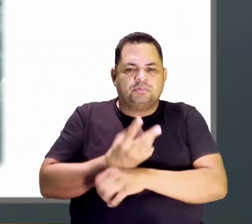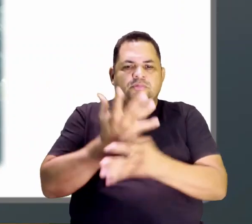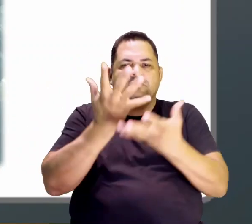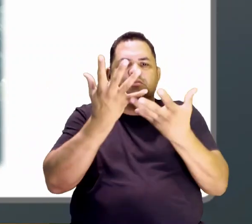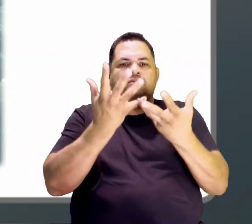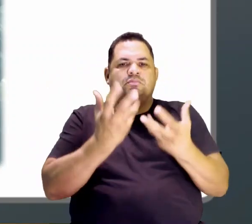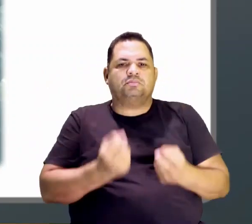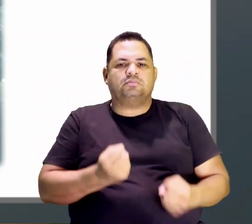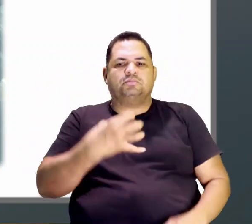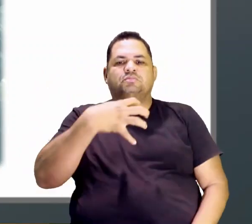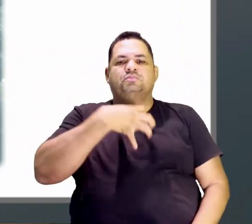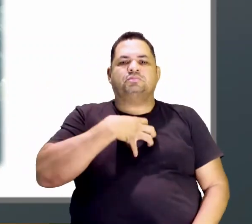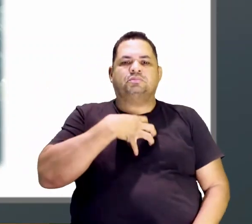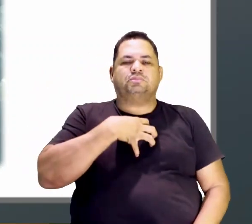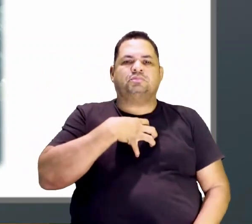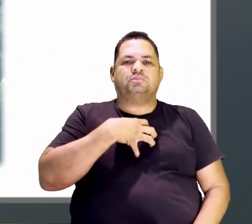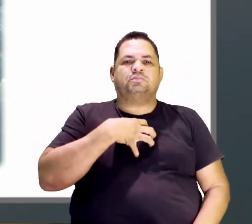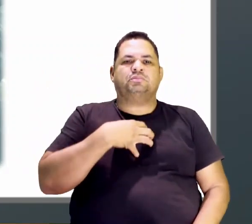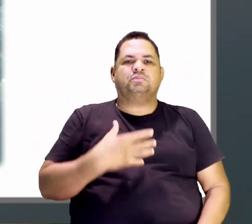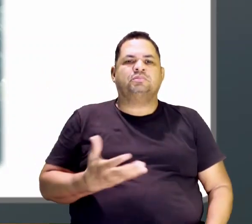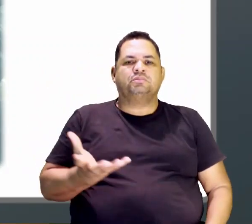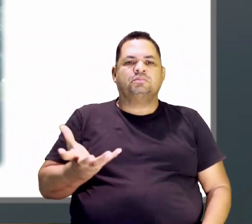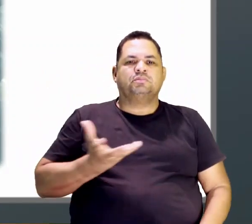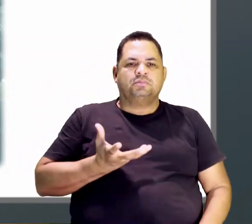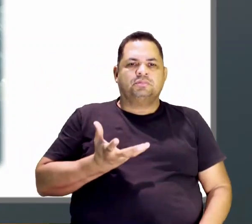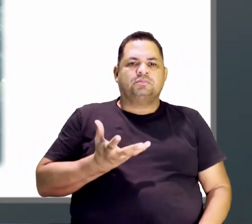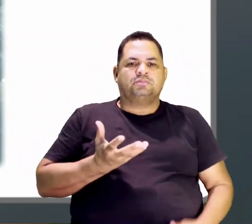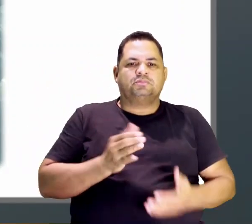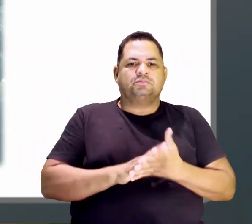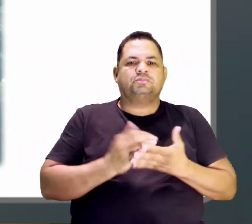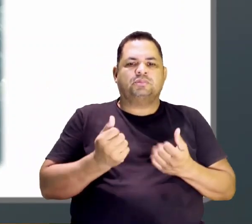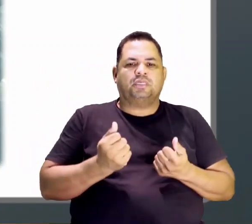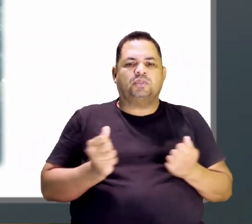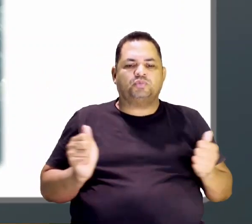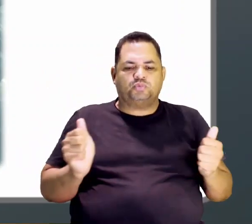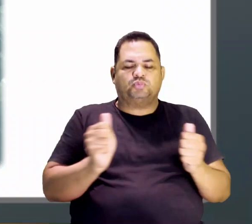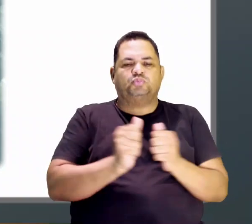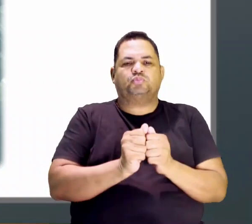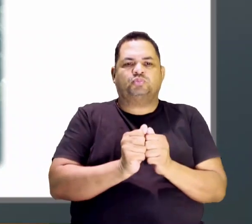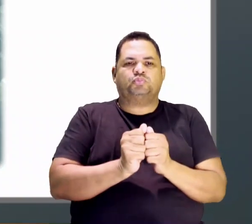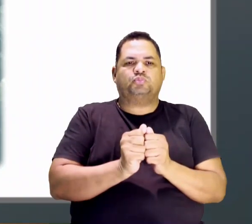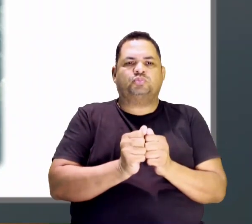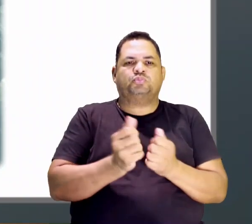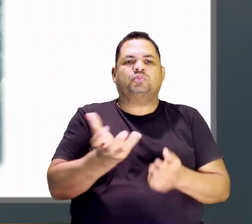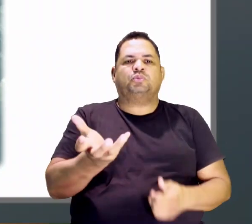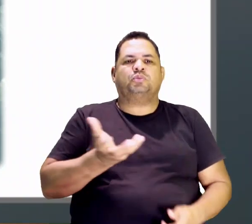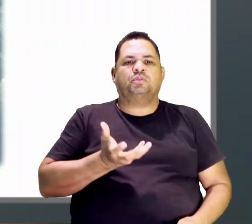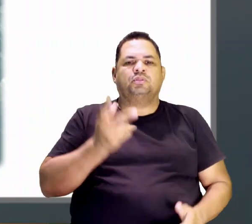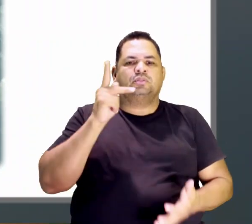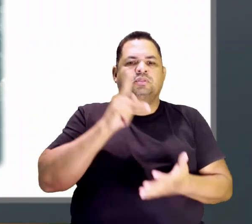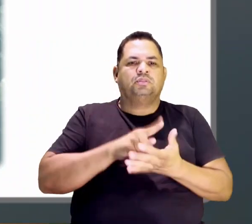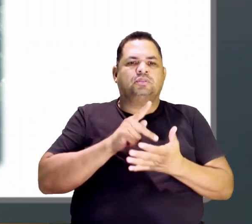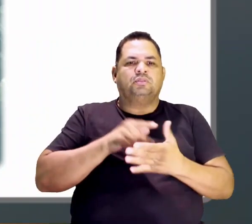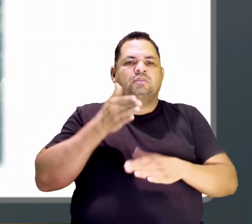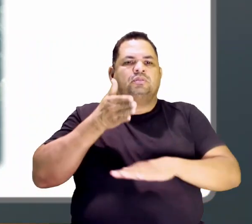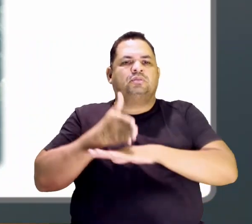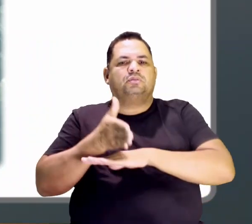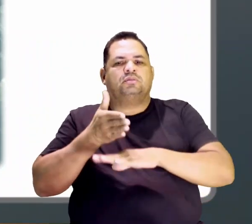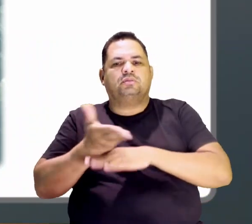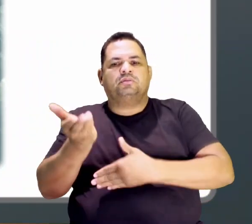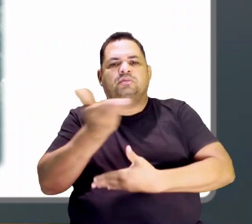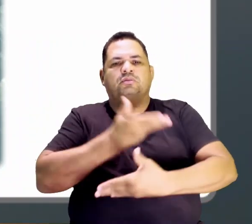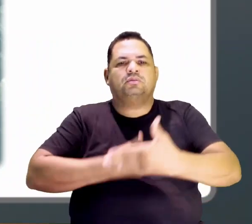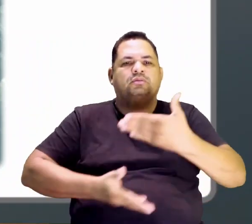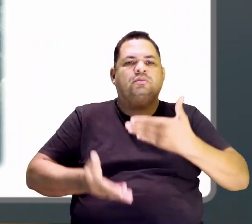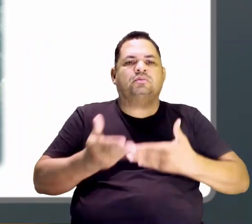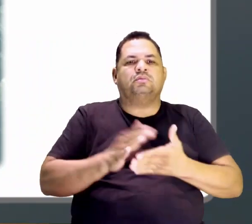sensação de pertencimento. Eu quero estar aqui junto com o grupo, eu quero realmente participar, eu quero interagir, eu